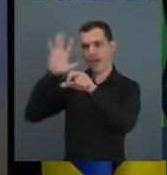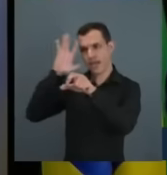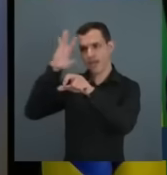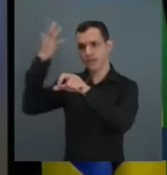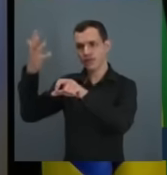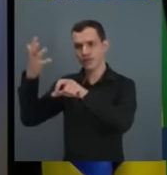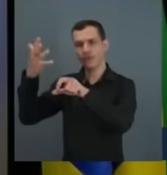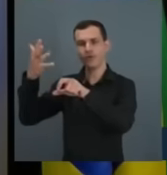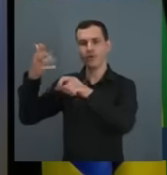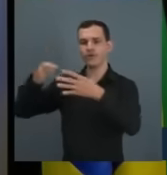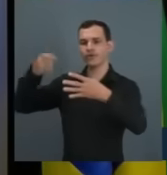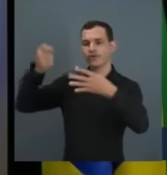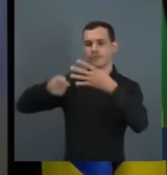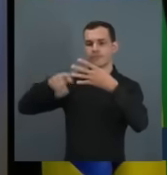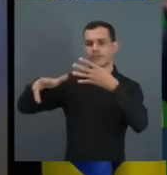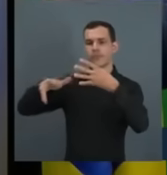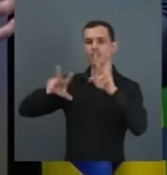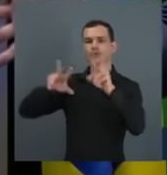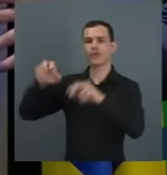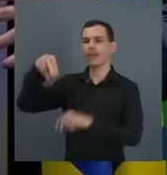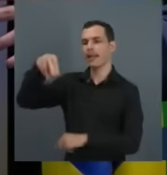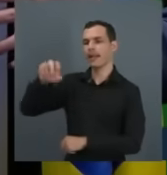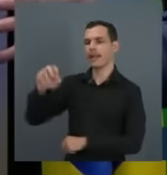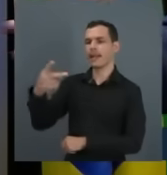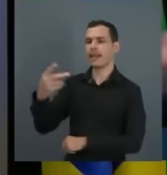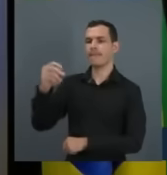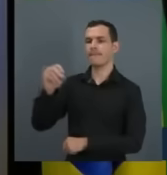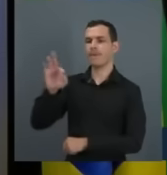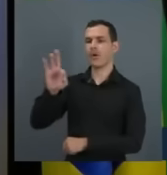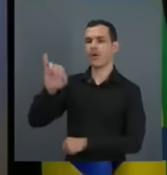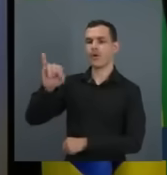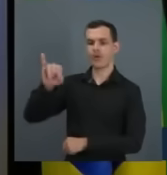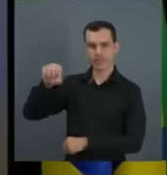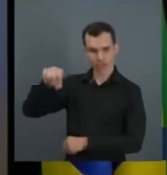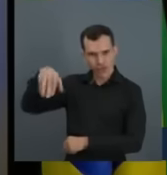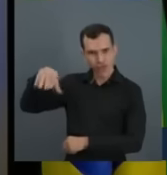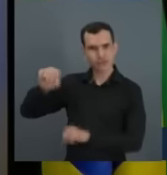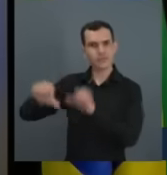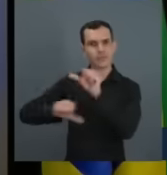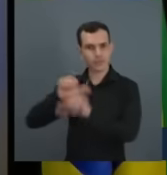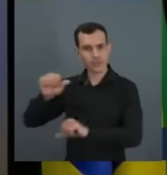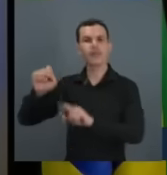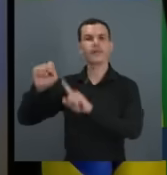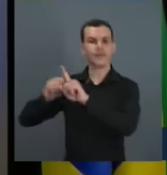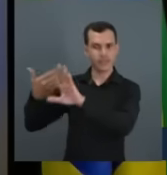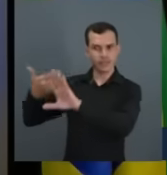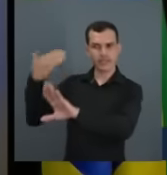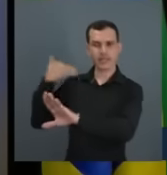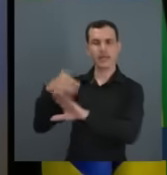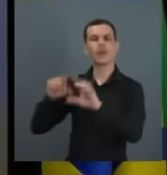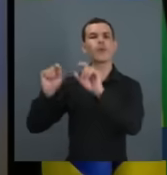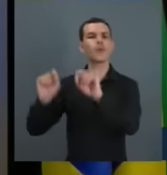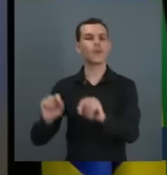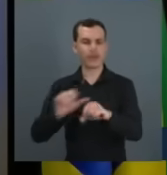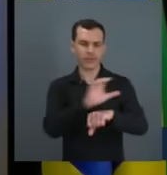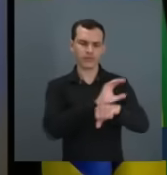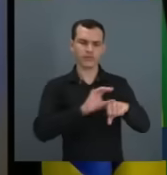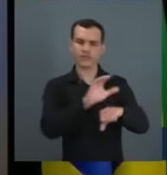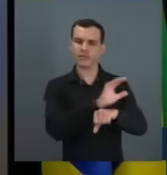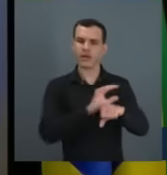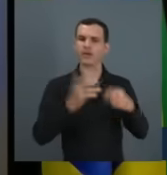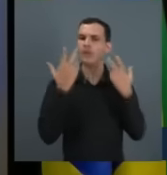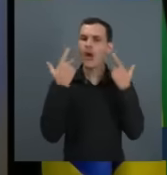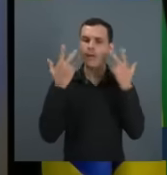o nepotismo, agora, no mês passado, considerando como constitucional a contratação